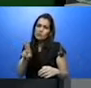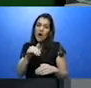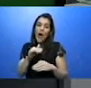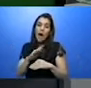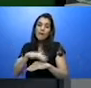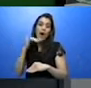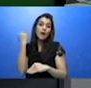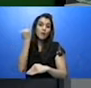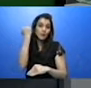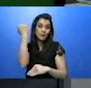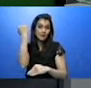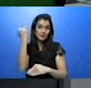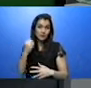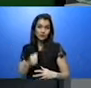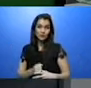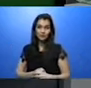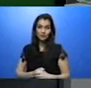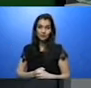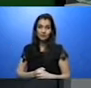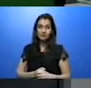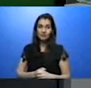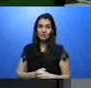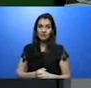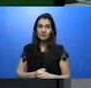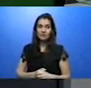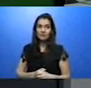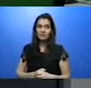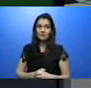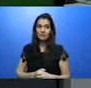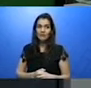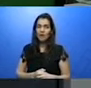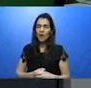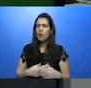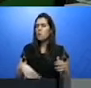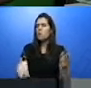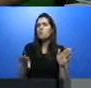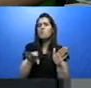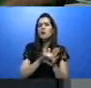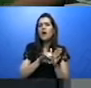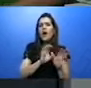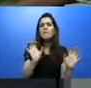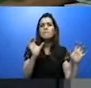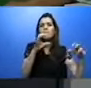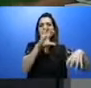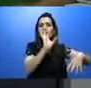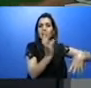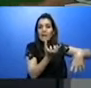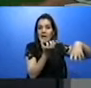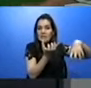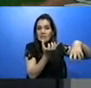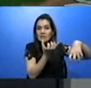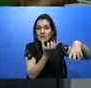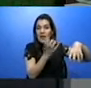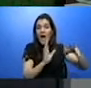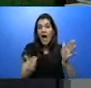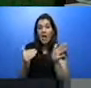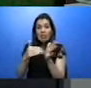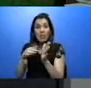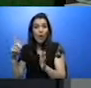momento, certo? A distância entre Brasília e Goiânia, por exemplo, é de aproximadamente 200